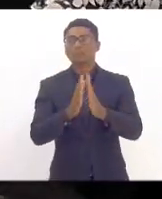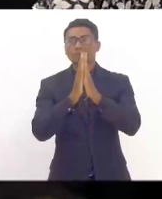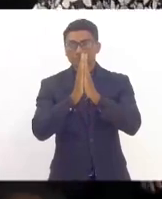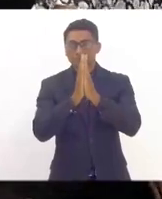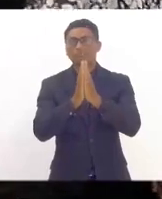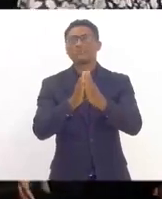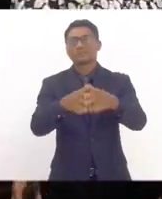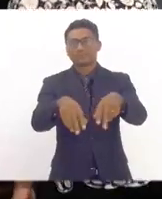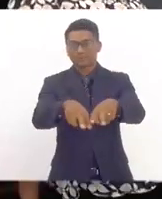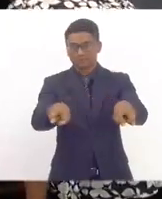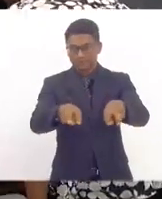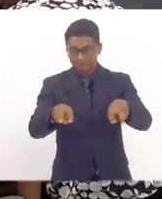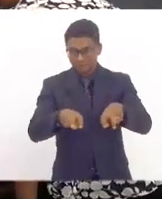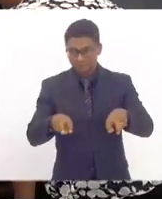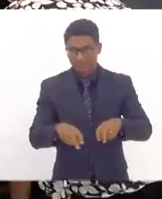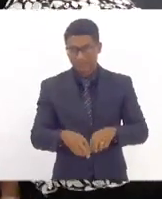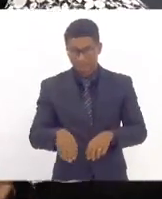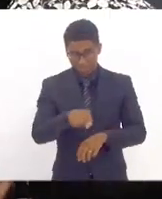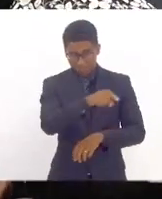verdade